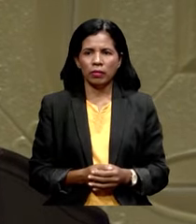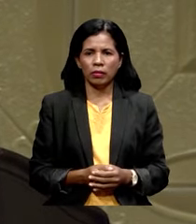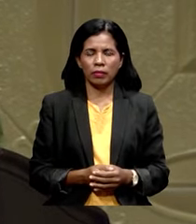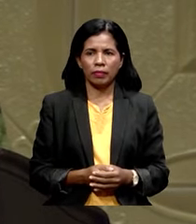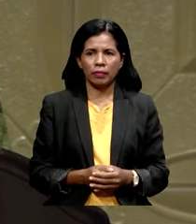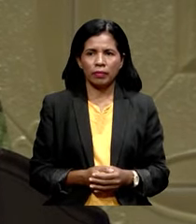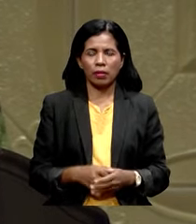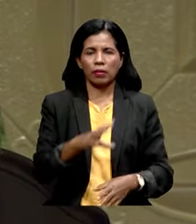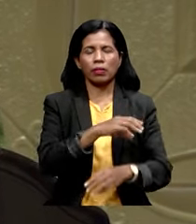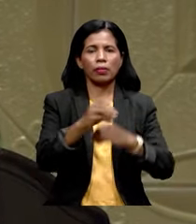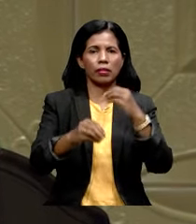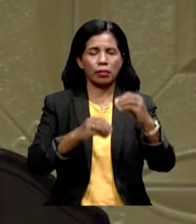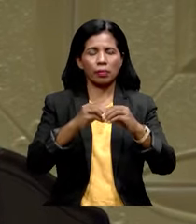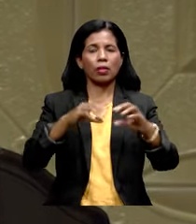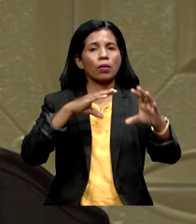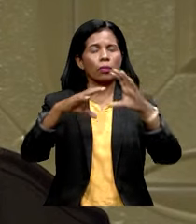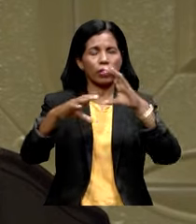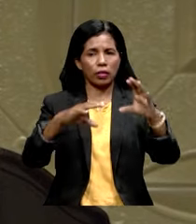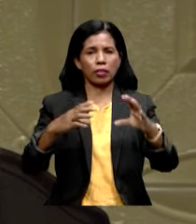Setor de telecomunicações, pilar